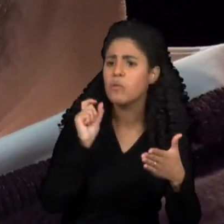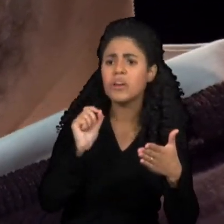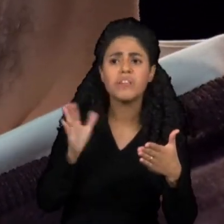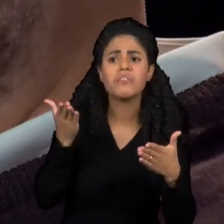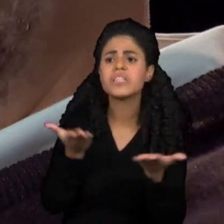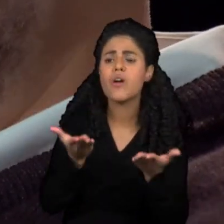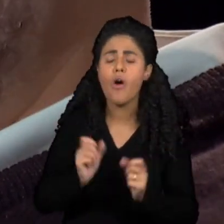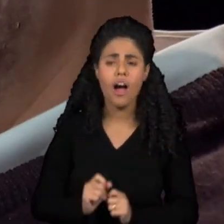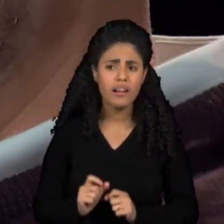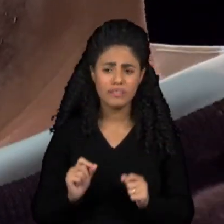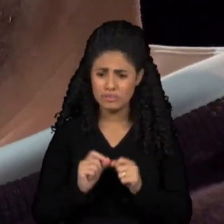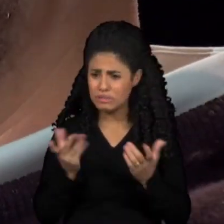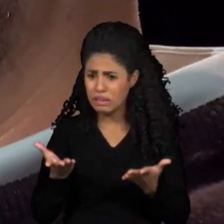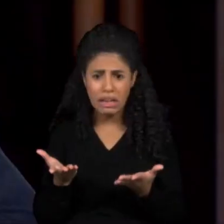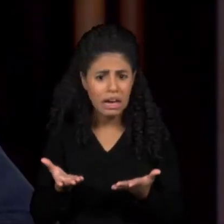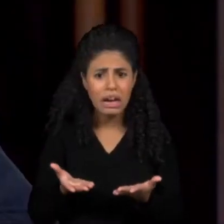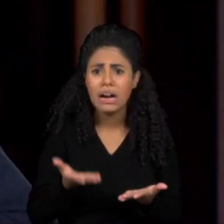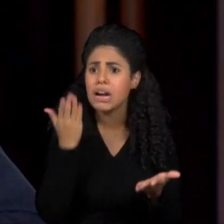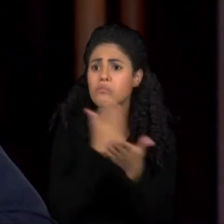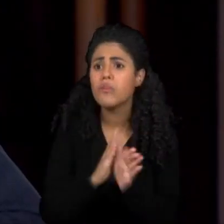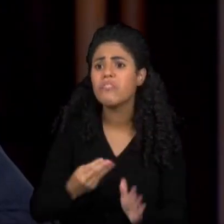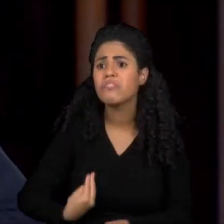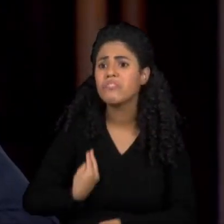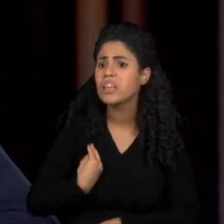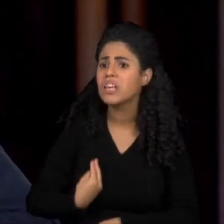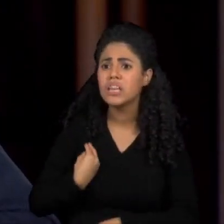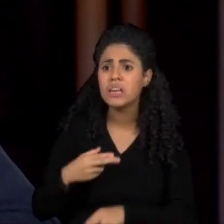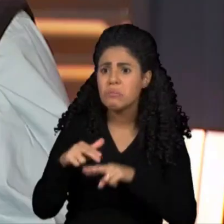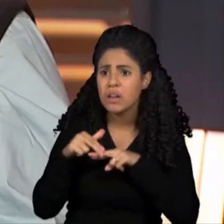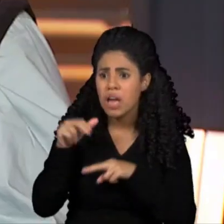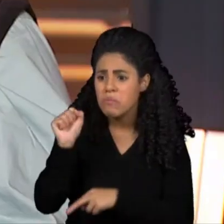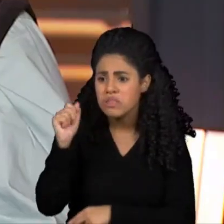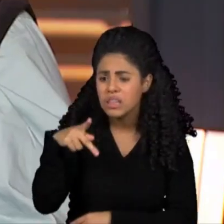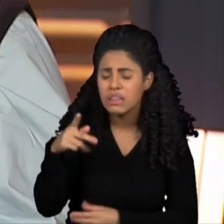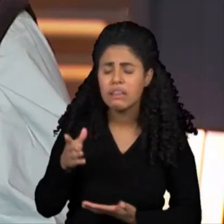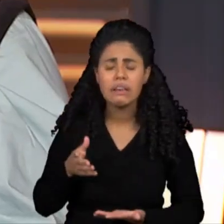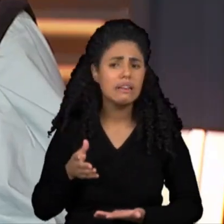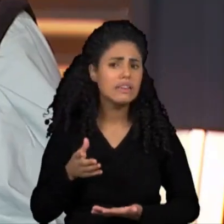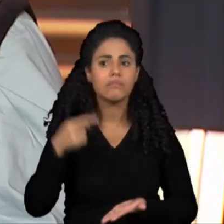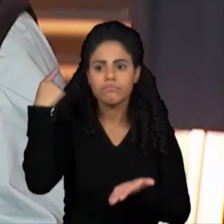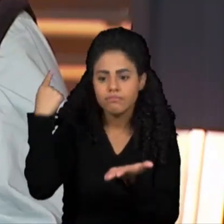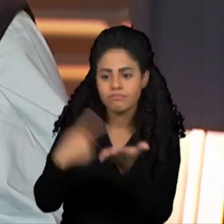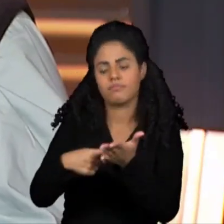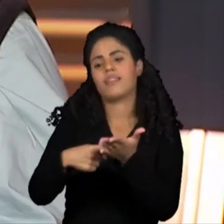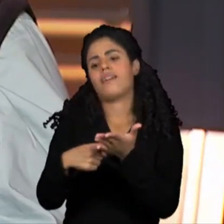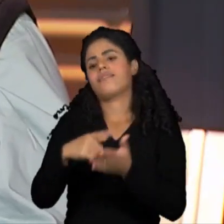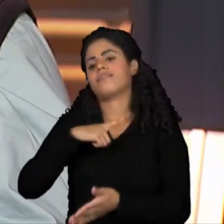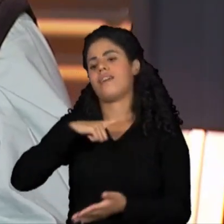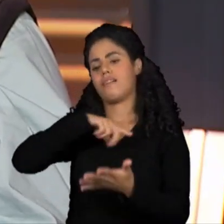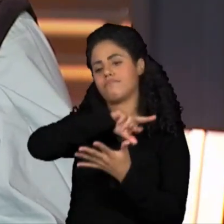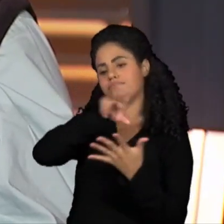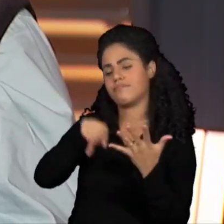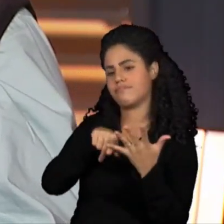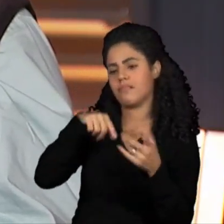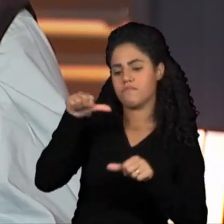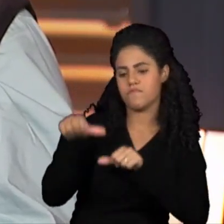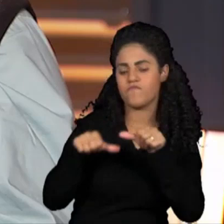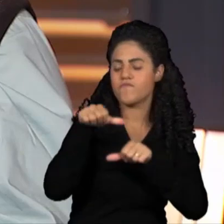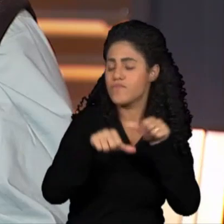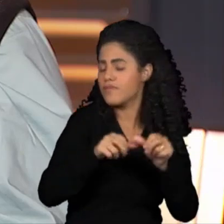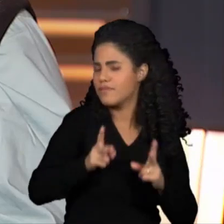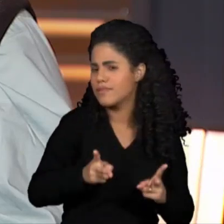que parece que ele não tem mais vida então eu acho que a vida é sobre propósito e um propósito que muda ele